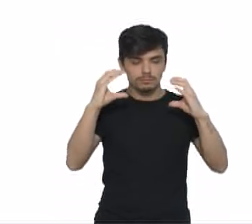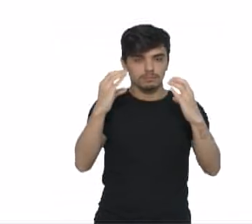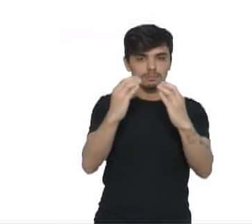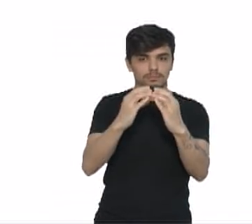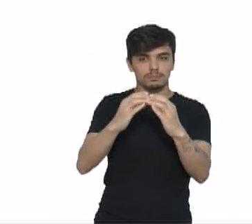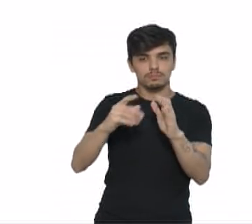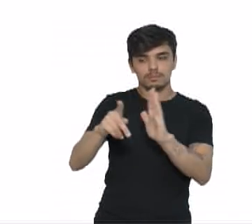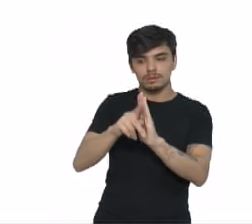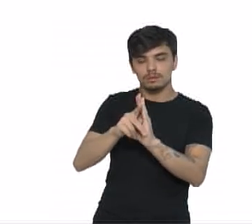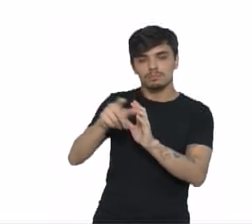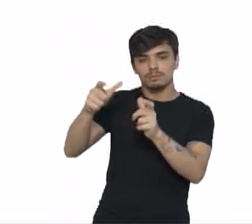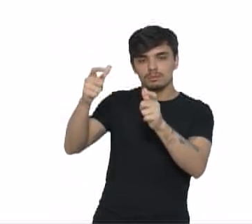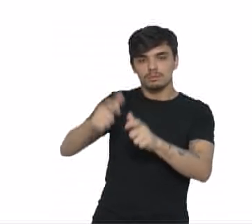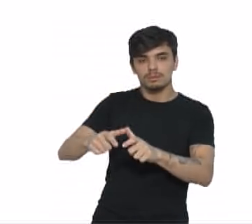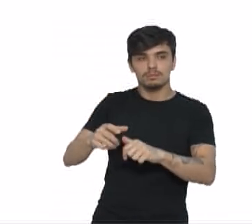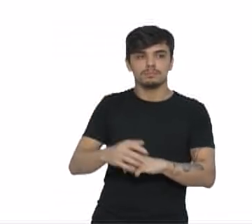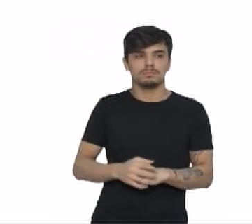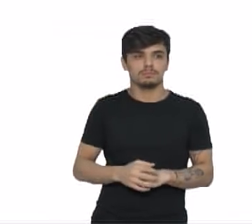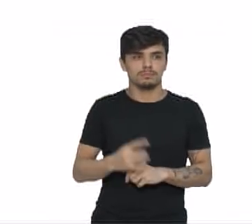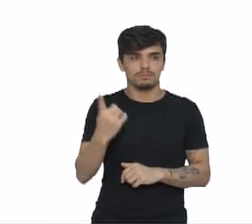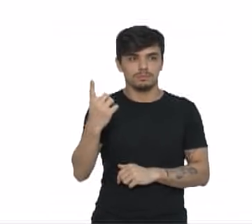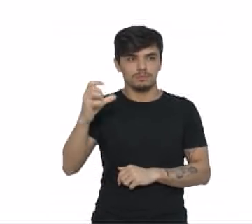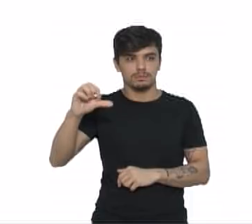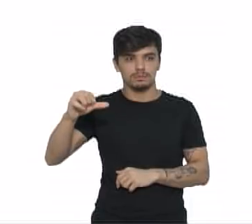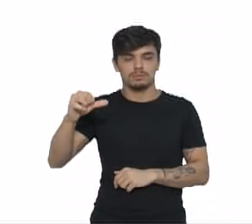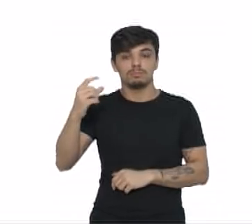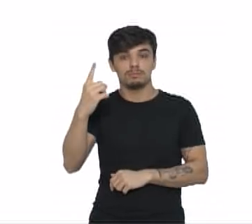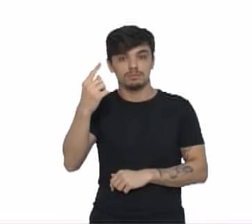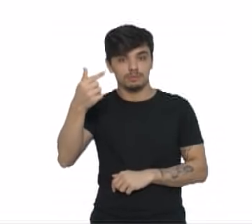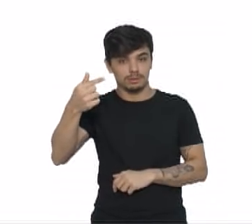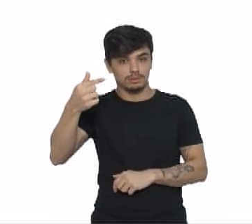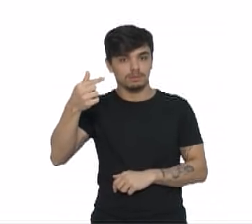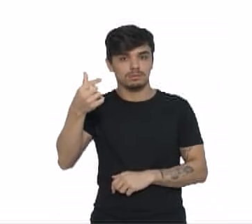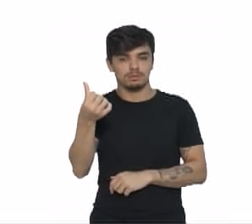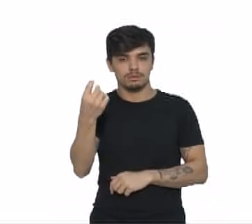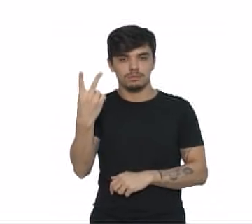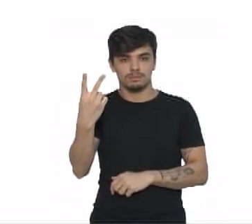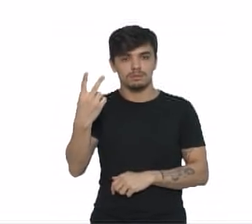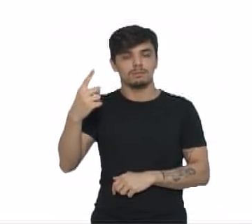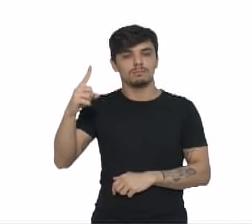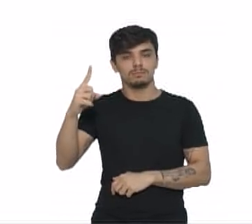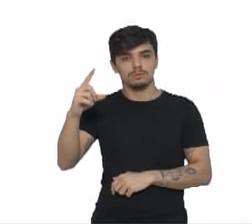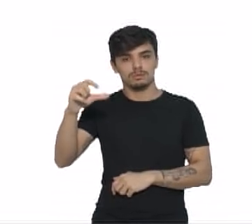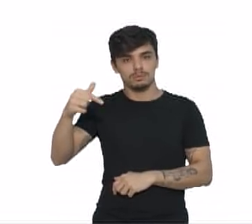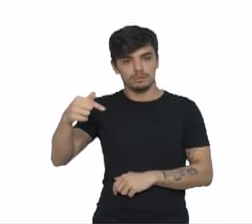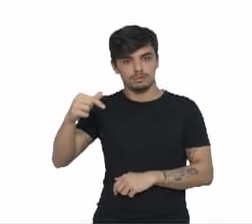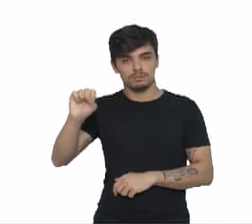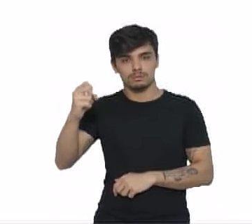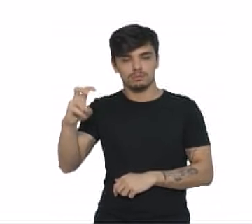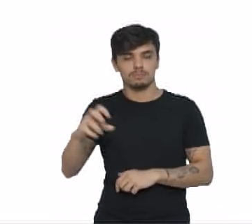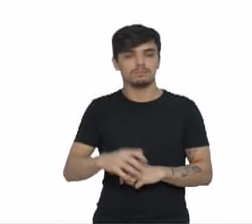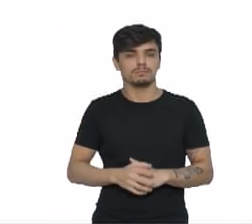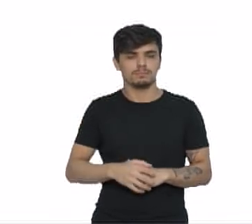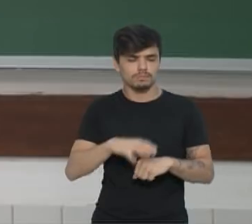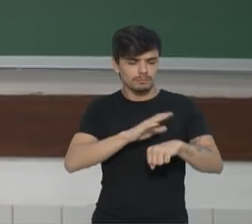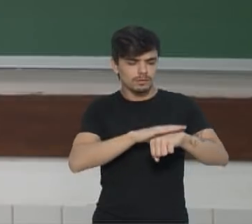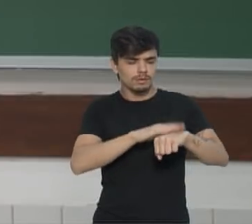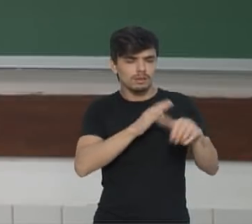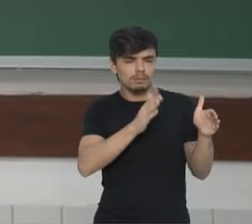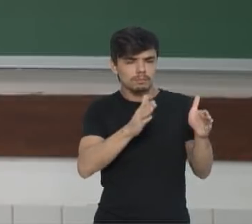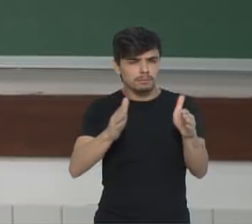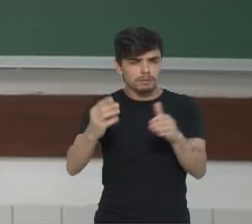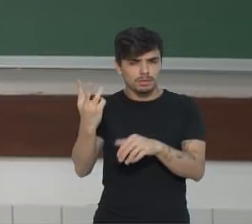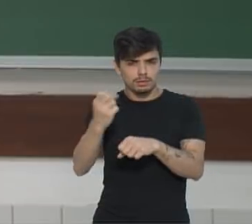de 1792 a 1795, certo? Então, é apenas esse período de 3 aninhos